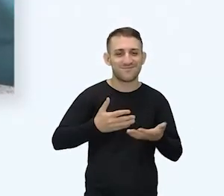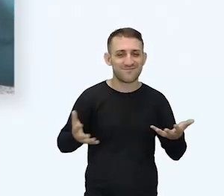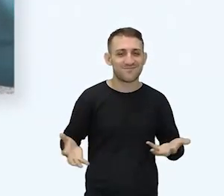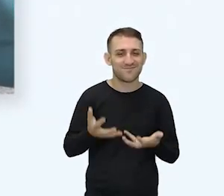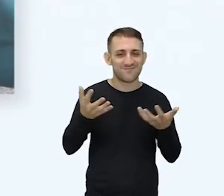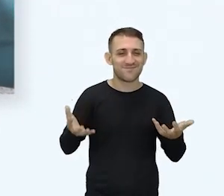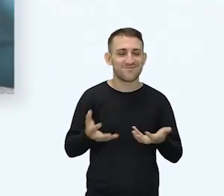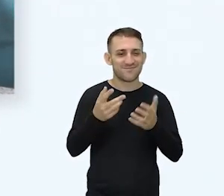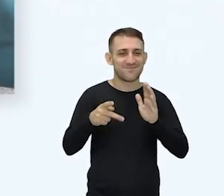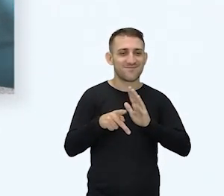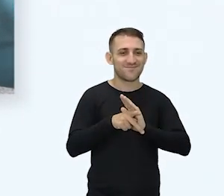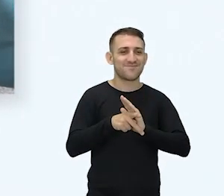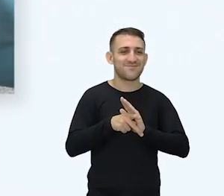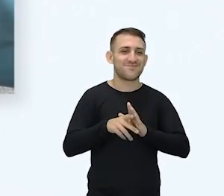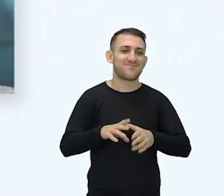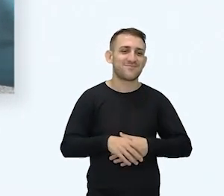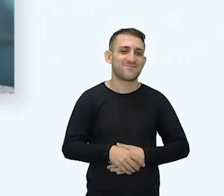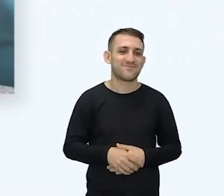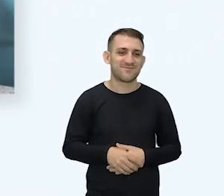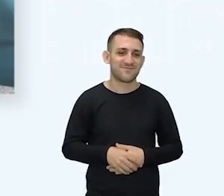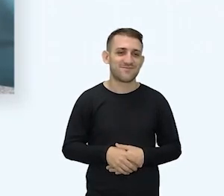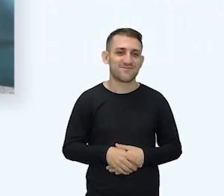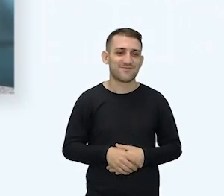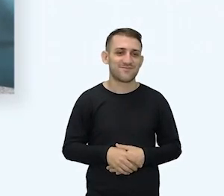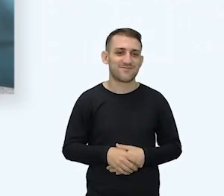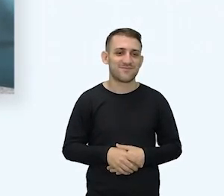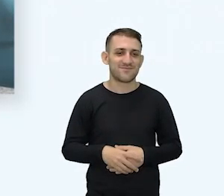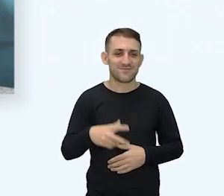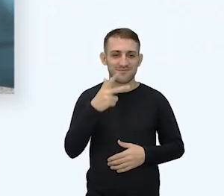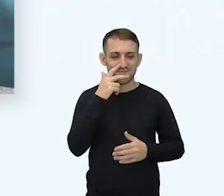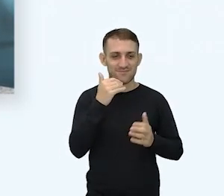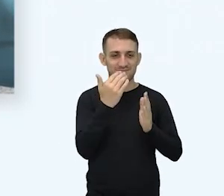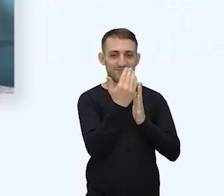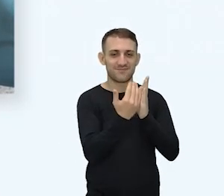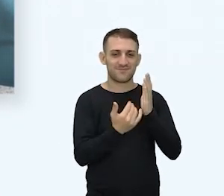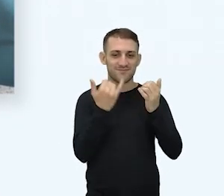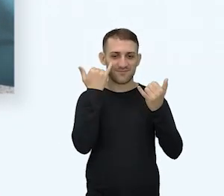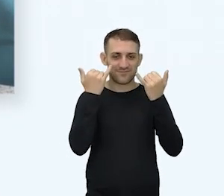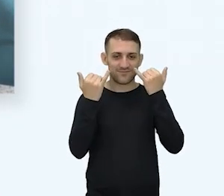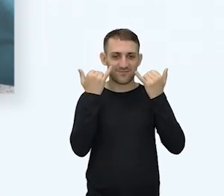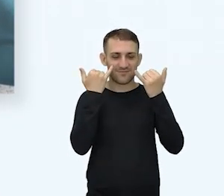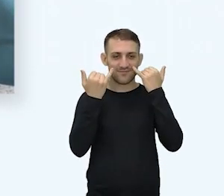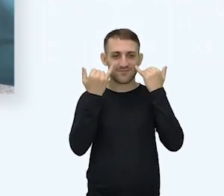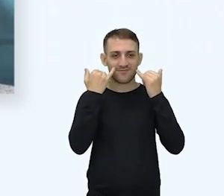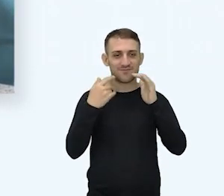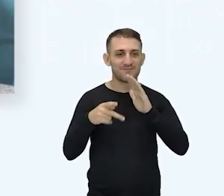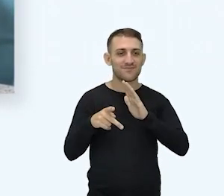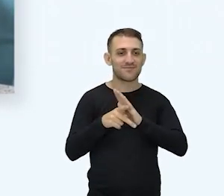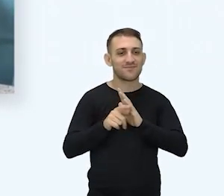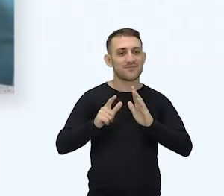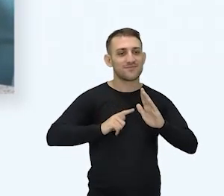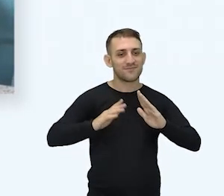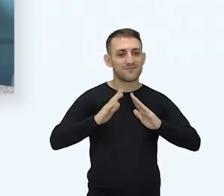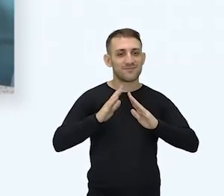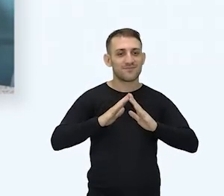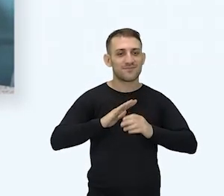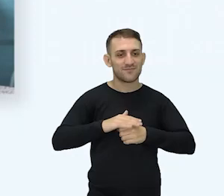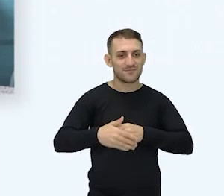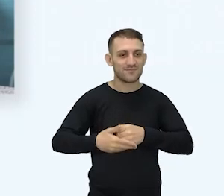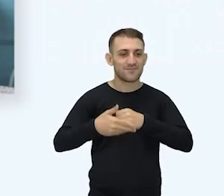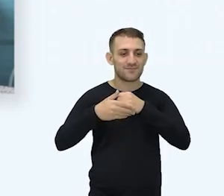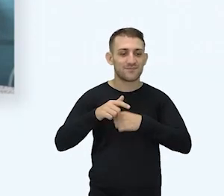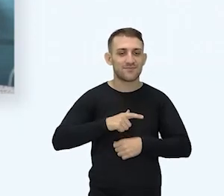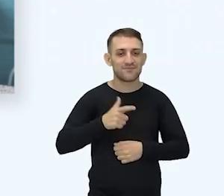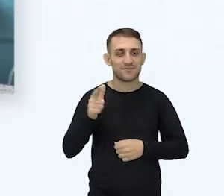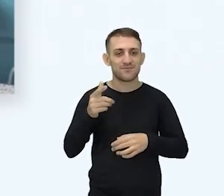senhor Antônio tinha dito, esse itinerário foi um desafio muito bom para a gente. Nós unimos